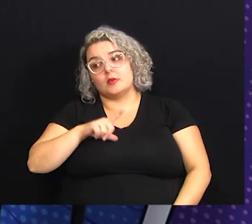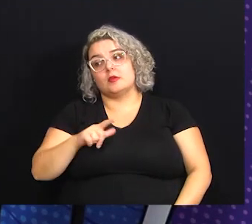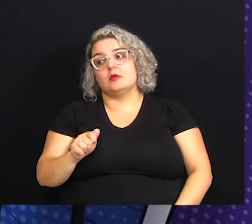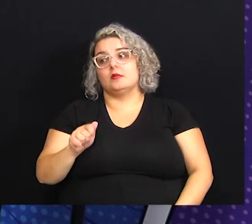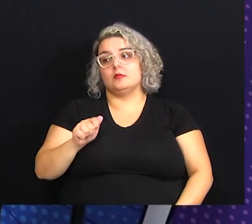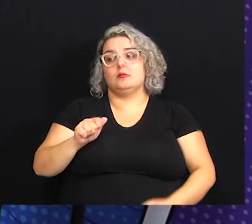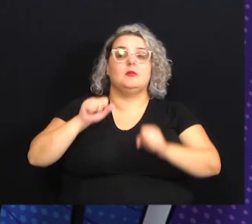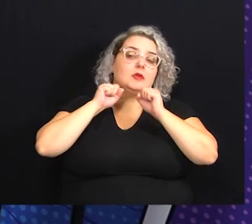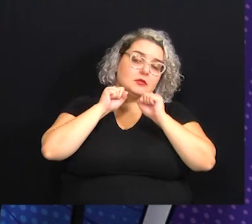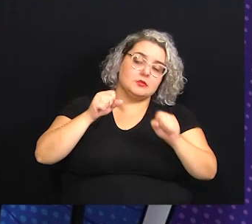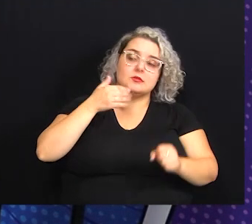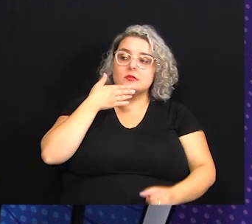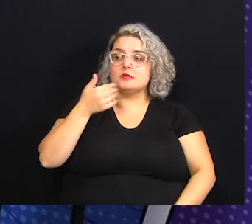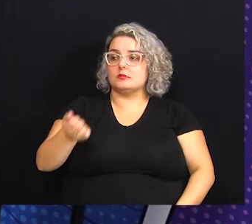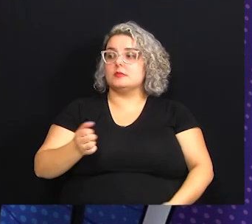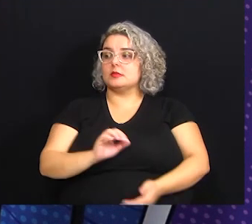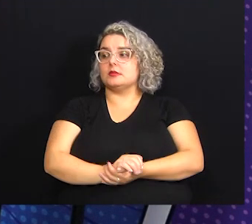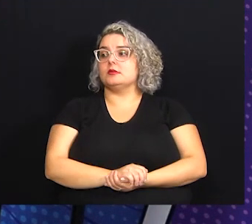assessoria melhor,